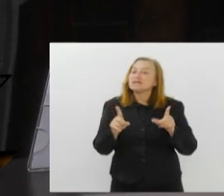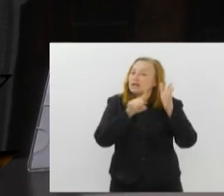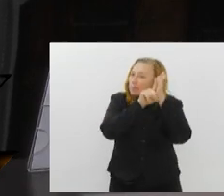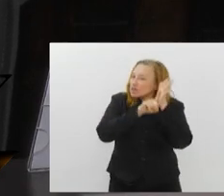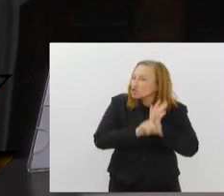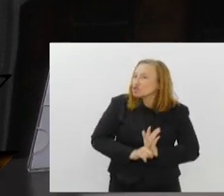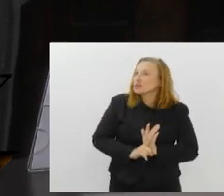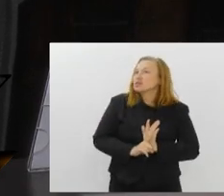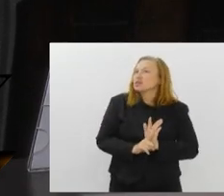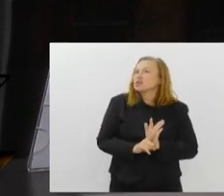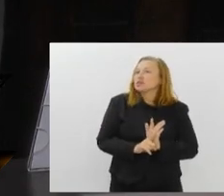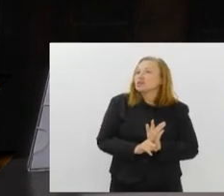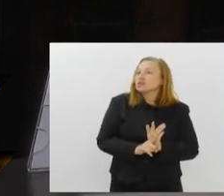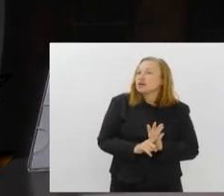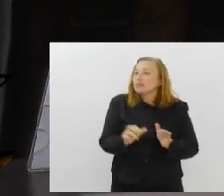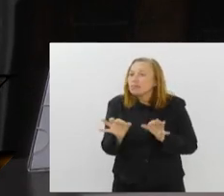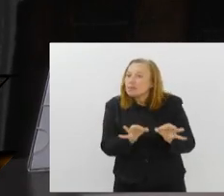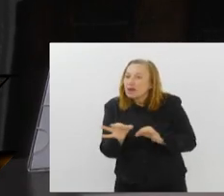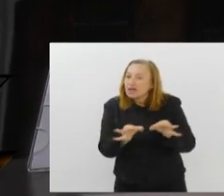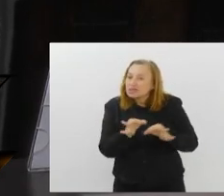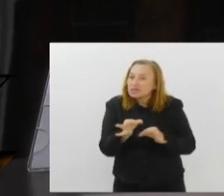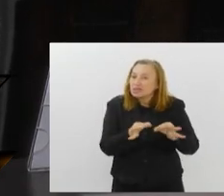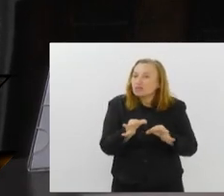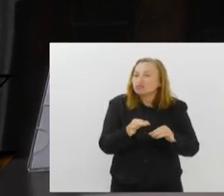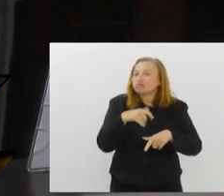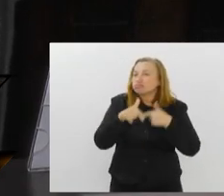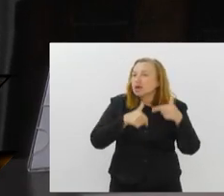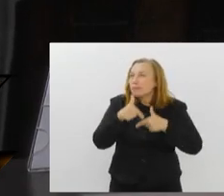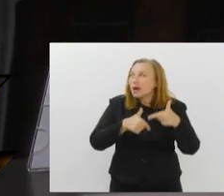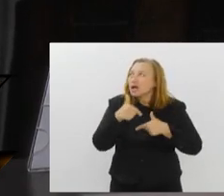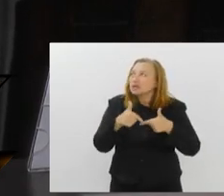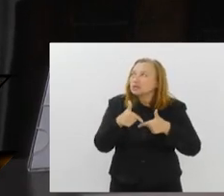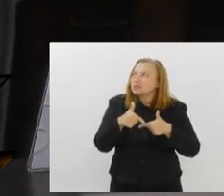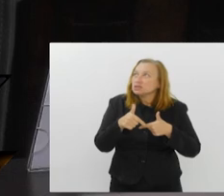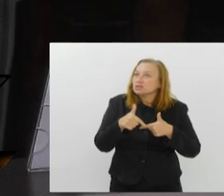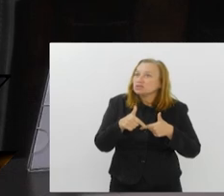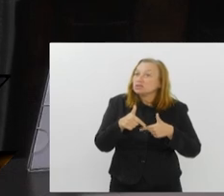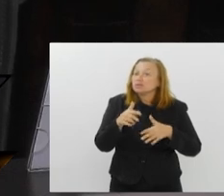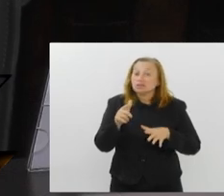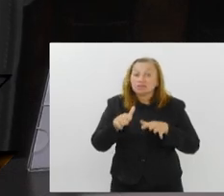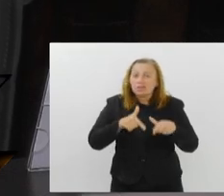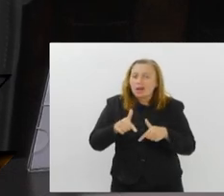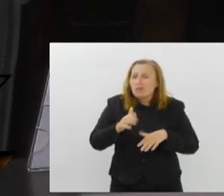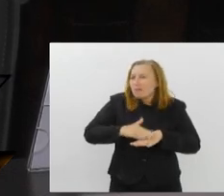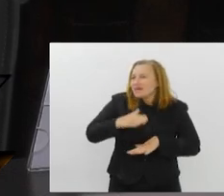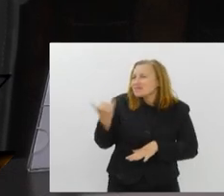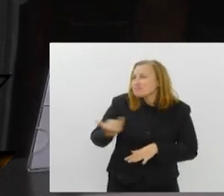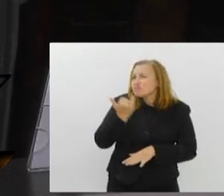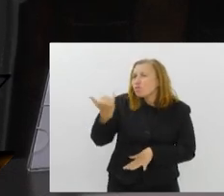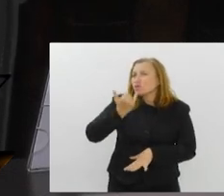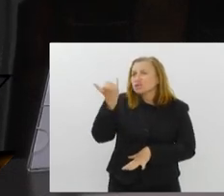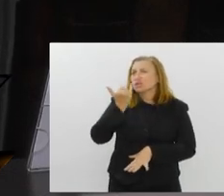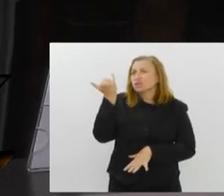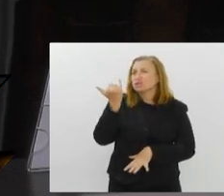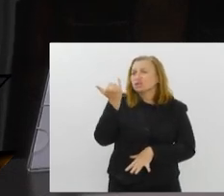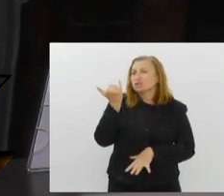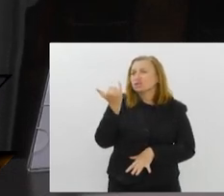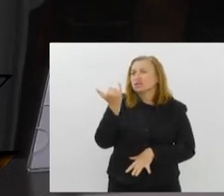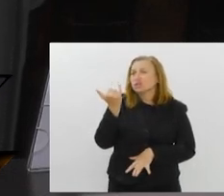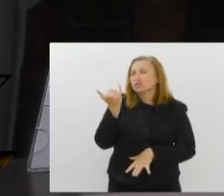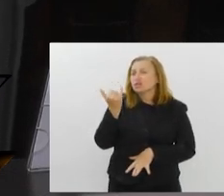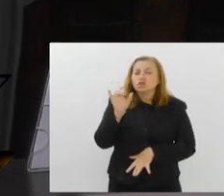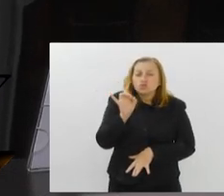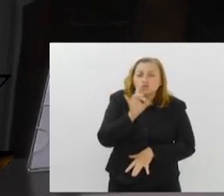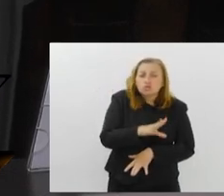pesquisa na elaboração de um trabalho de um trabalho talvez tenha sido dos trabalhos mais importantes dessa desses